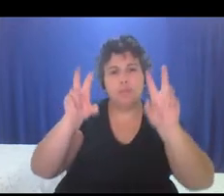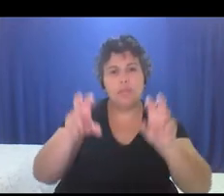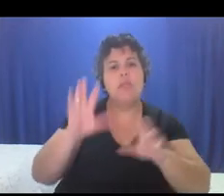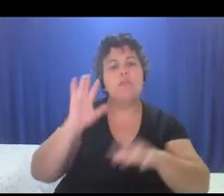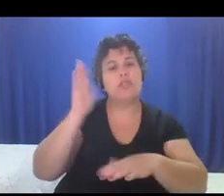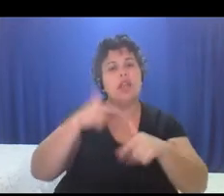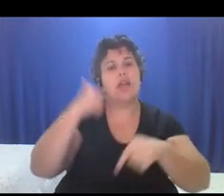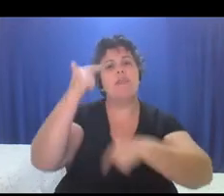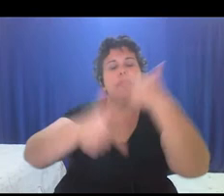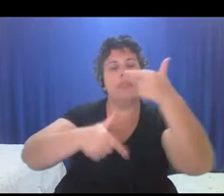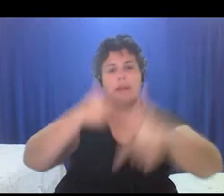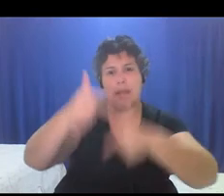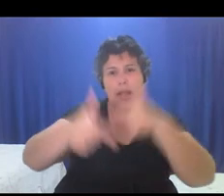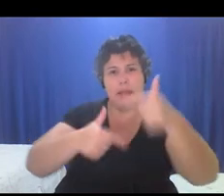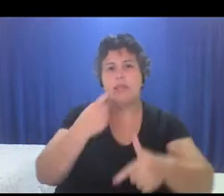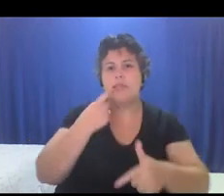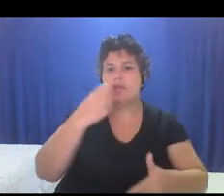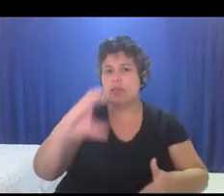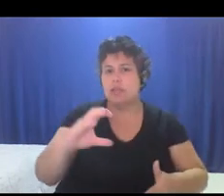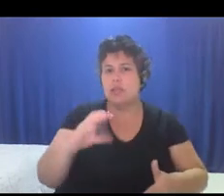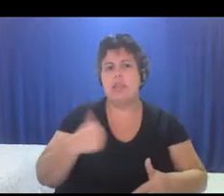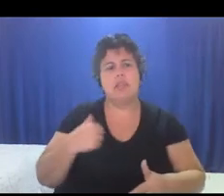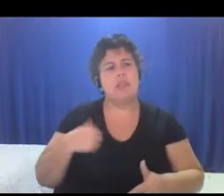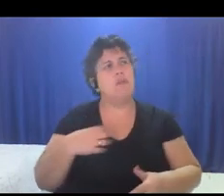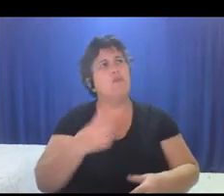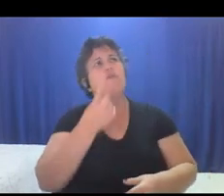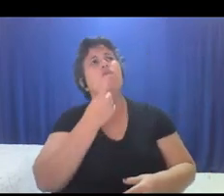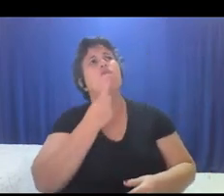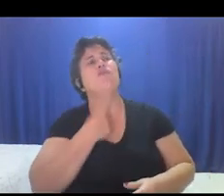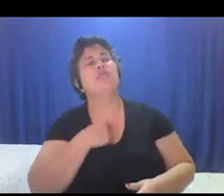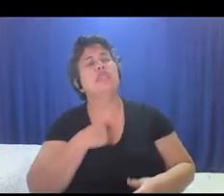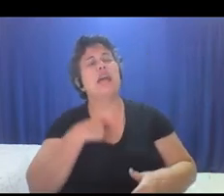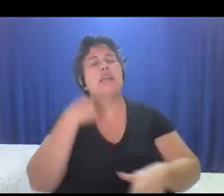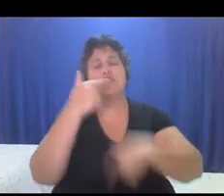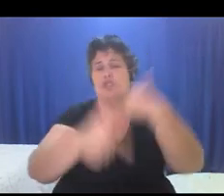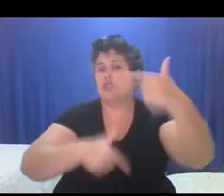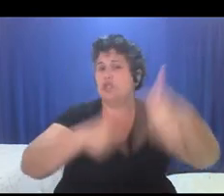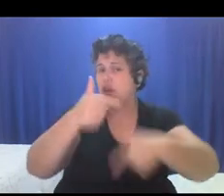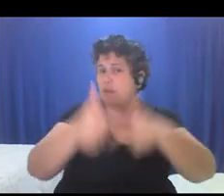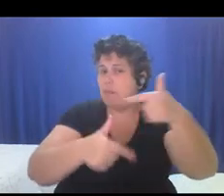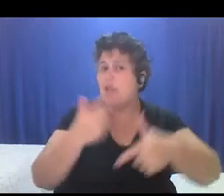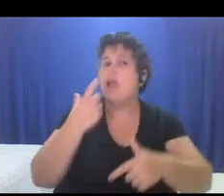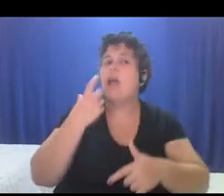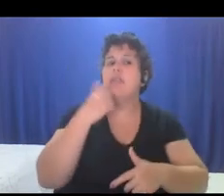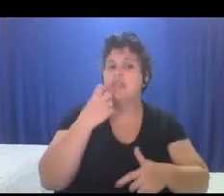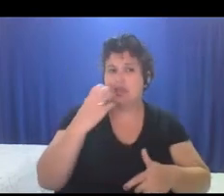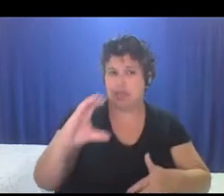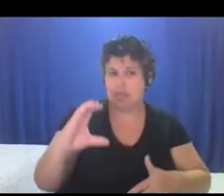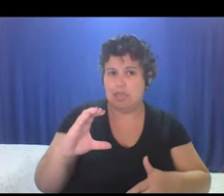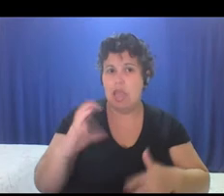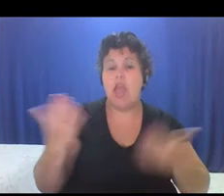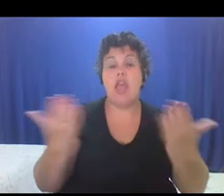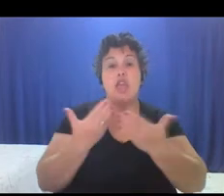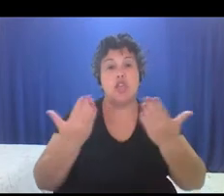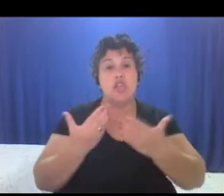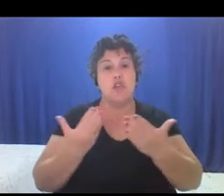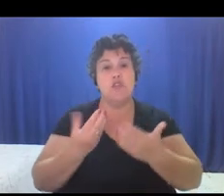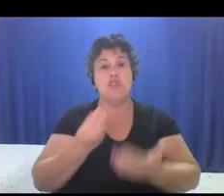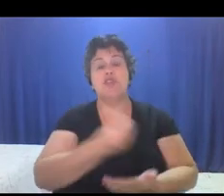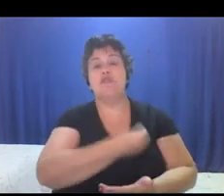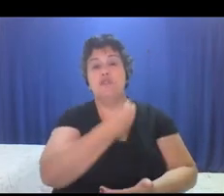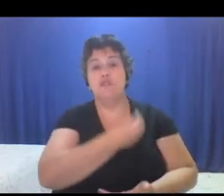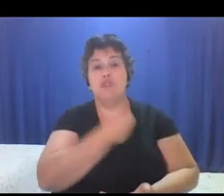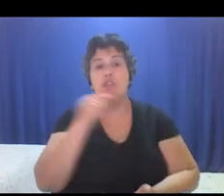aí foi surgindo essa vontade de fazer parte desse time, né? E hoje, vivendo essa cultura, eu penso muito de novo